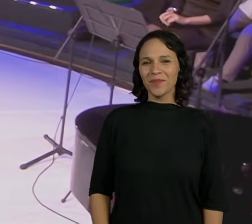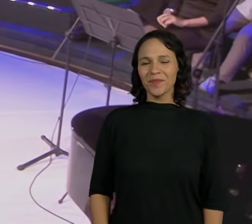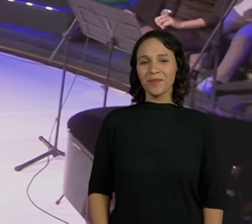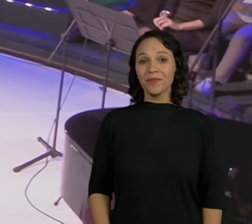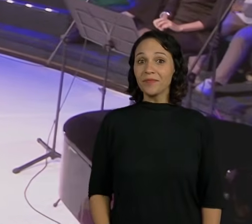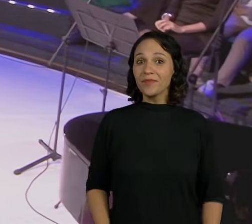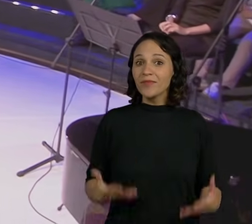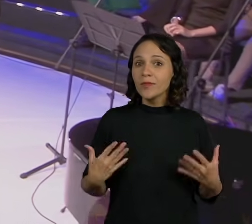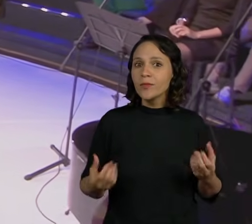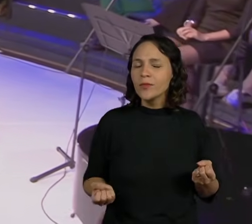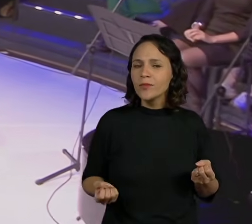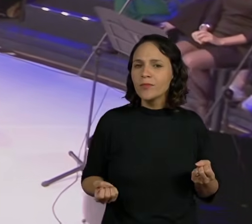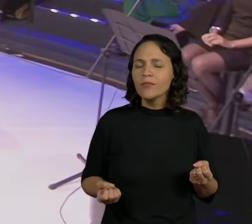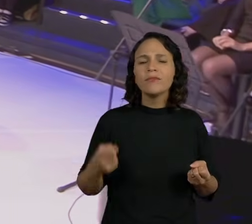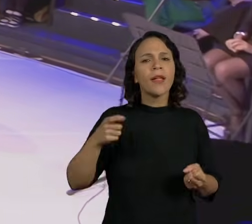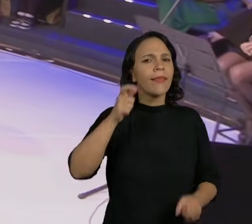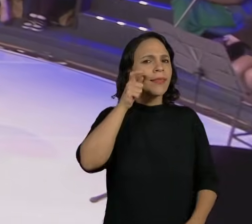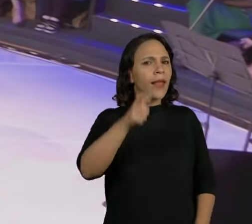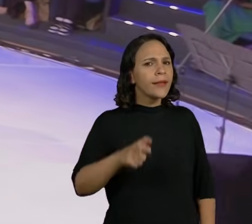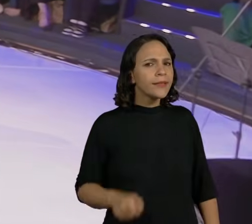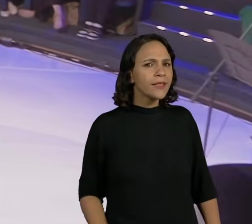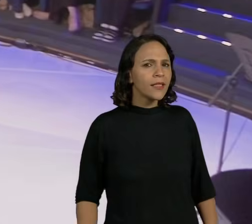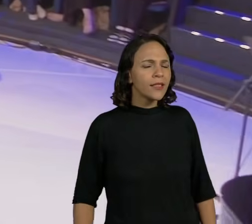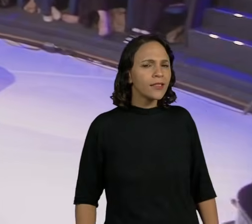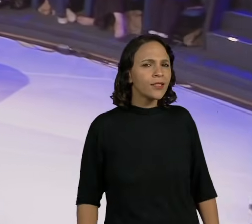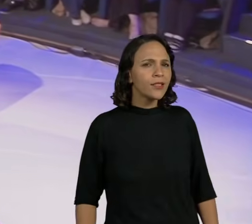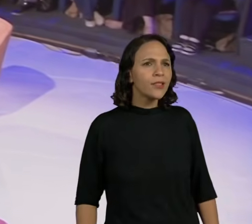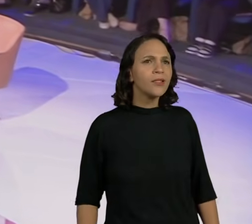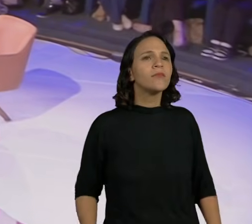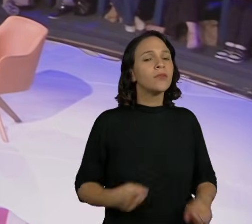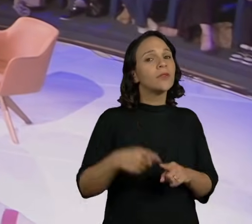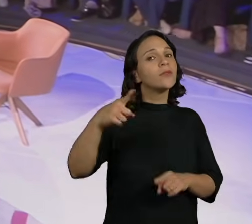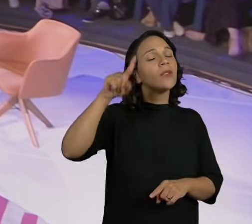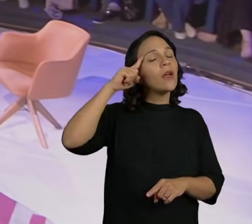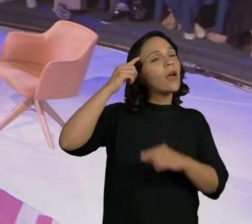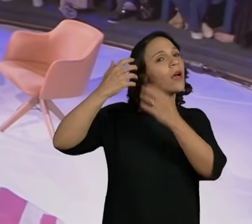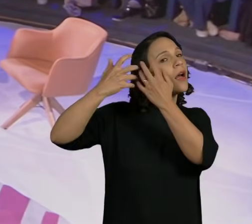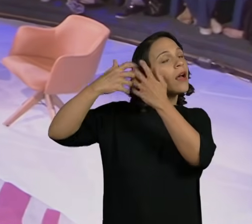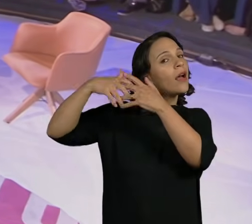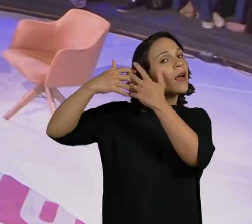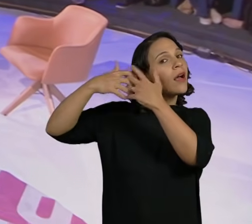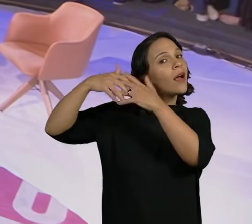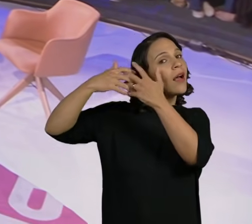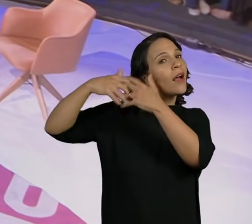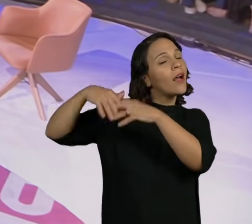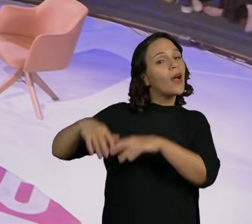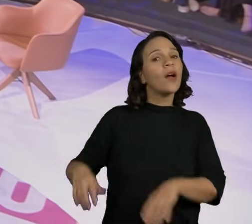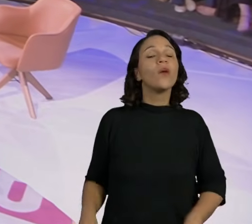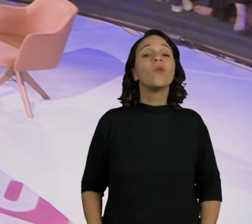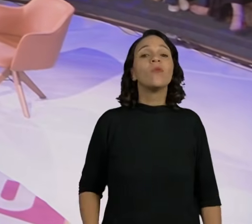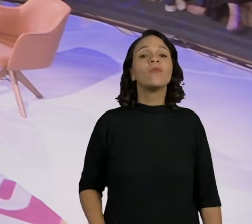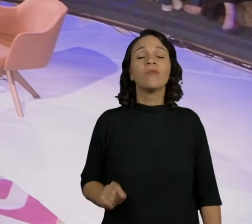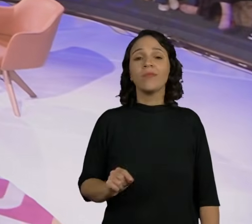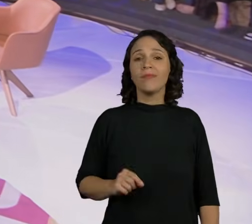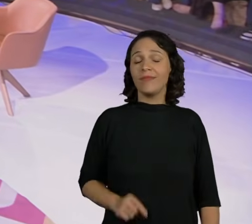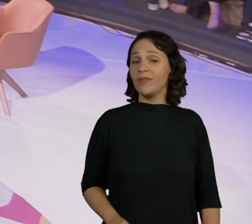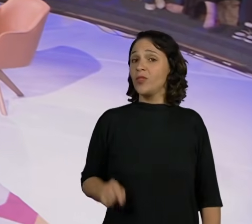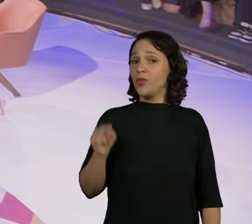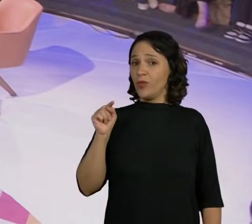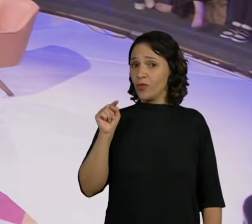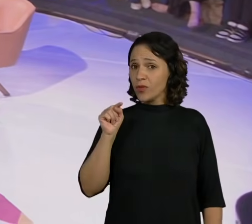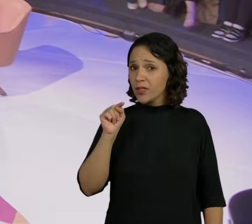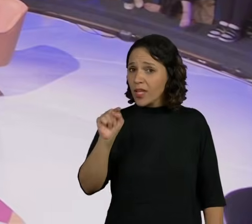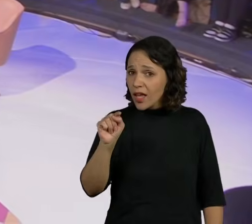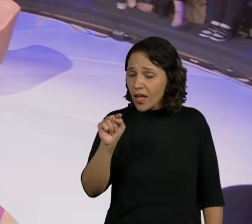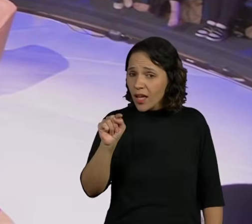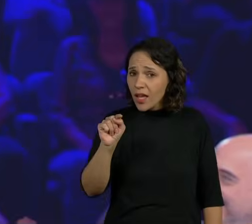Vamos lá, essa aqui é uma música interessante, que ela, para vocês começarem a pensar, a música, o nome da música, Você é a letra X da